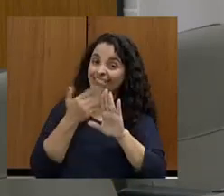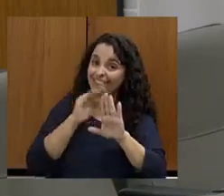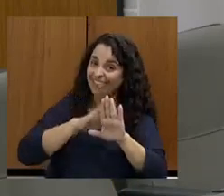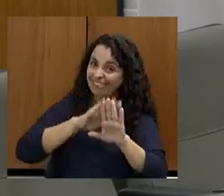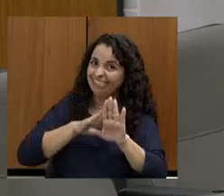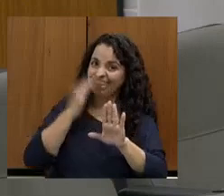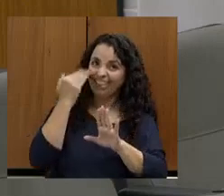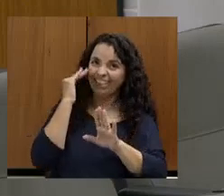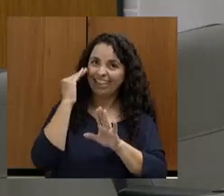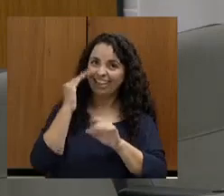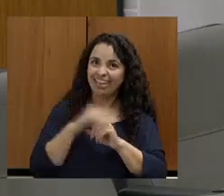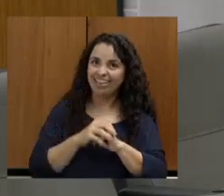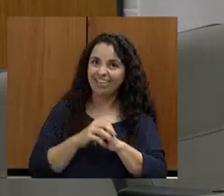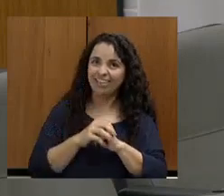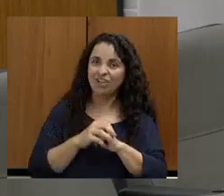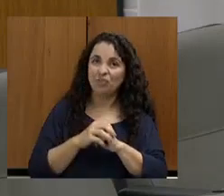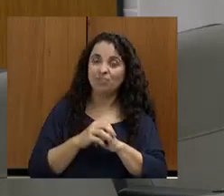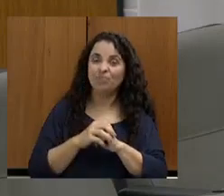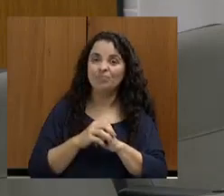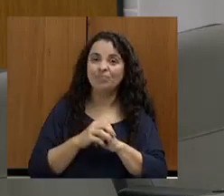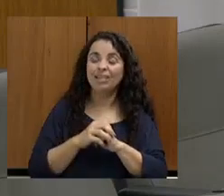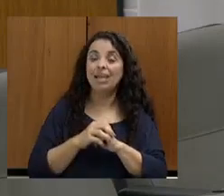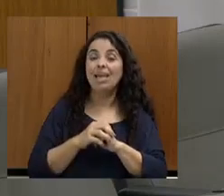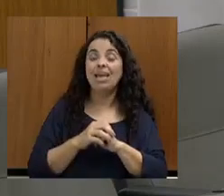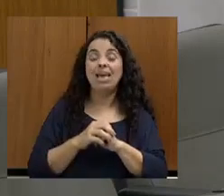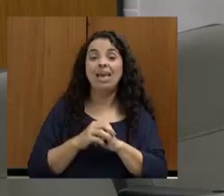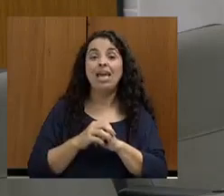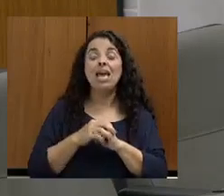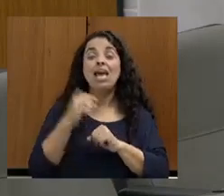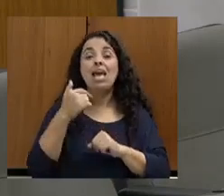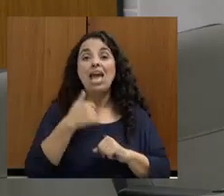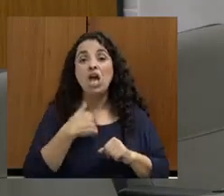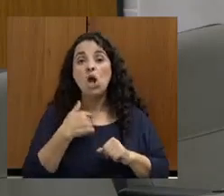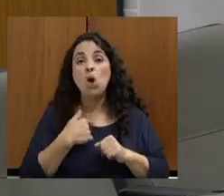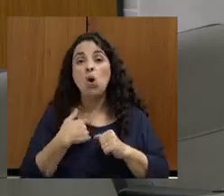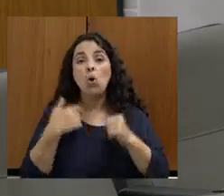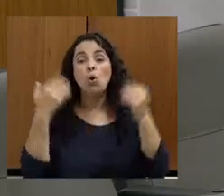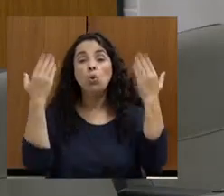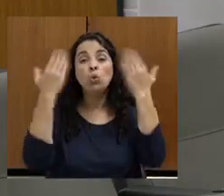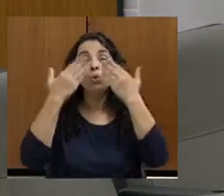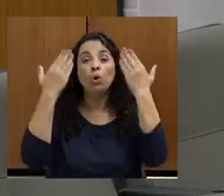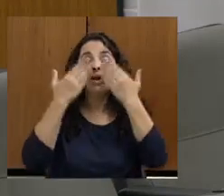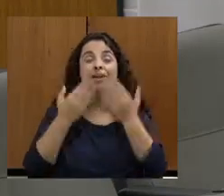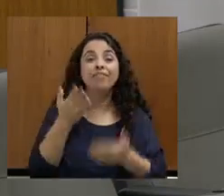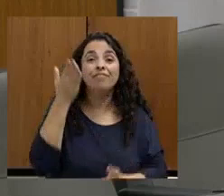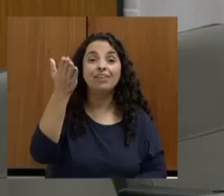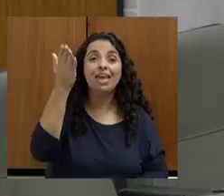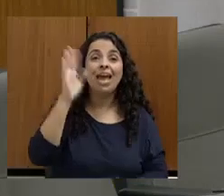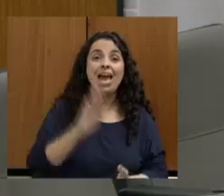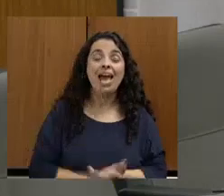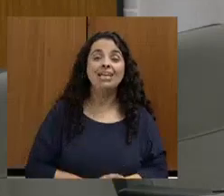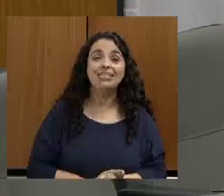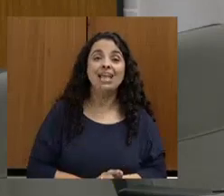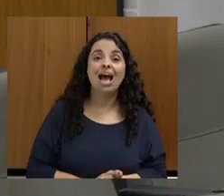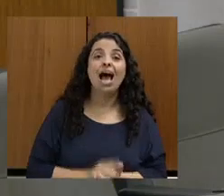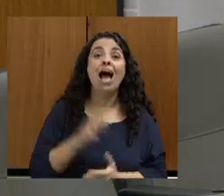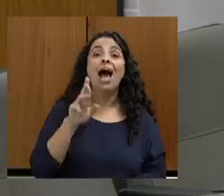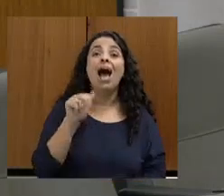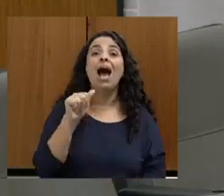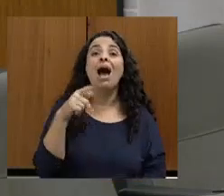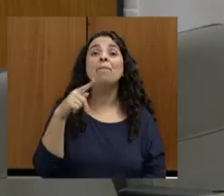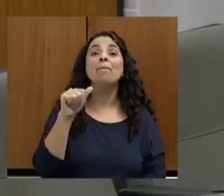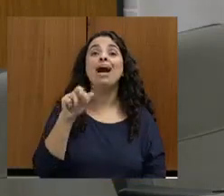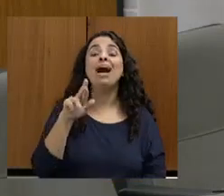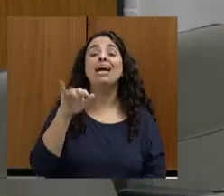significa moça. Mas, nunca nem vi essa rapariga nos corredores do colégio.